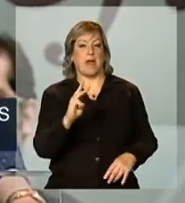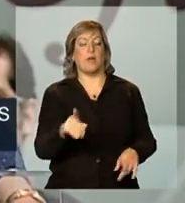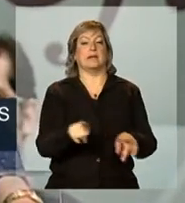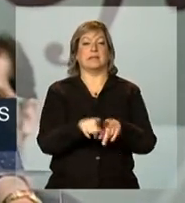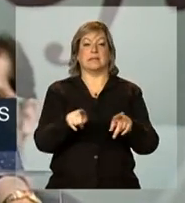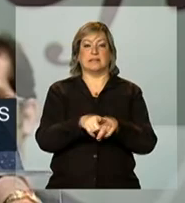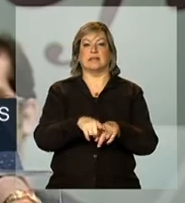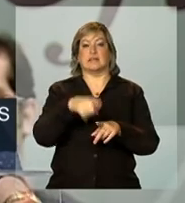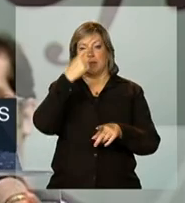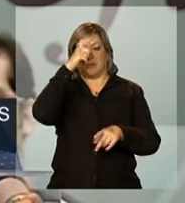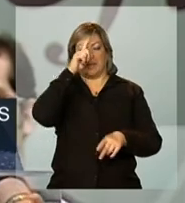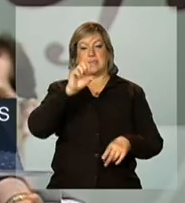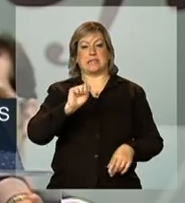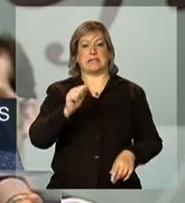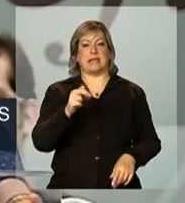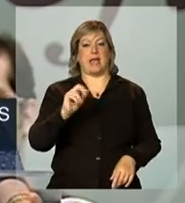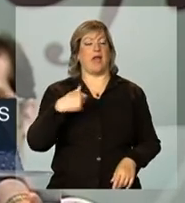fiquei